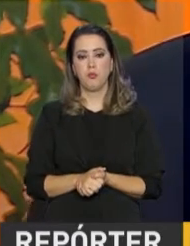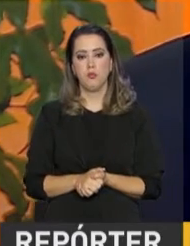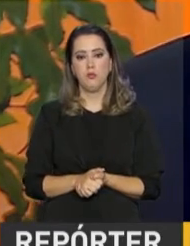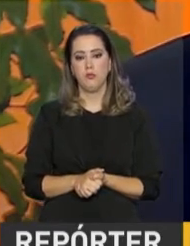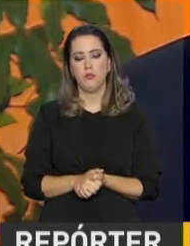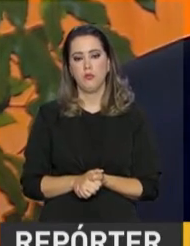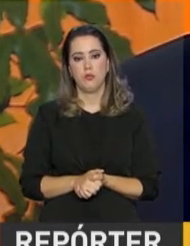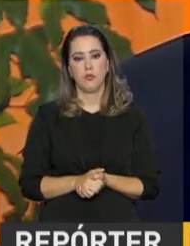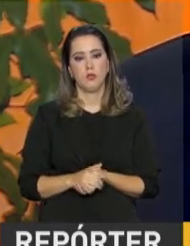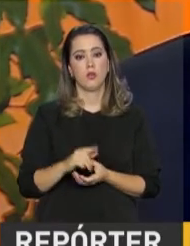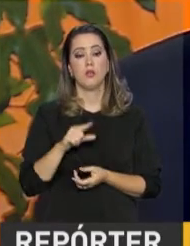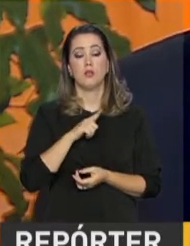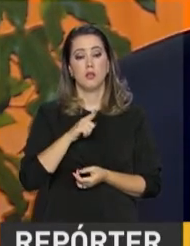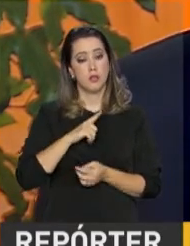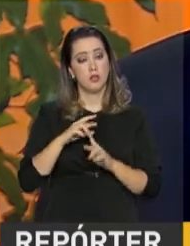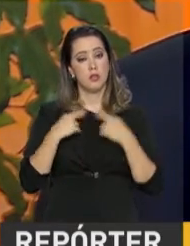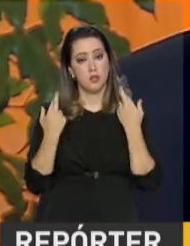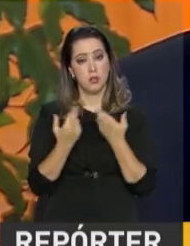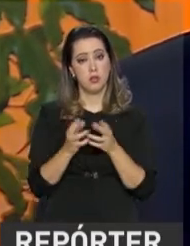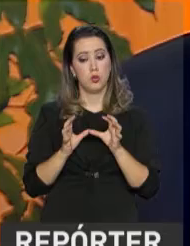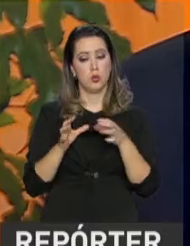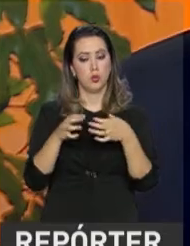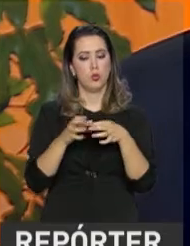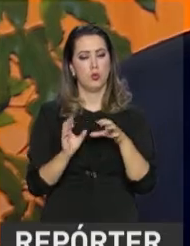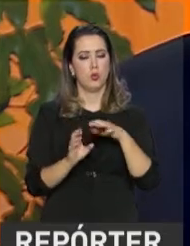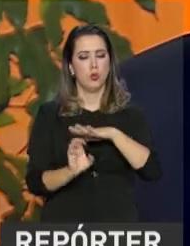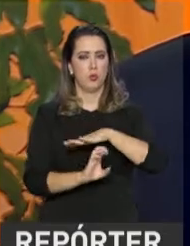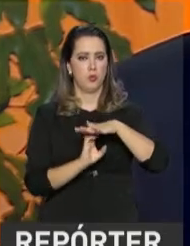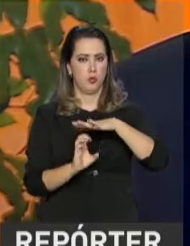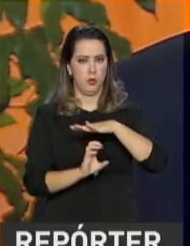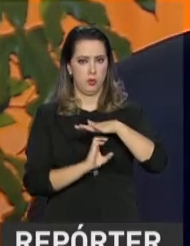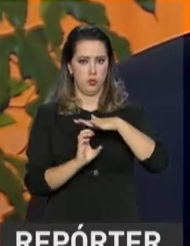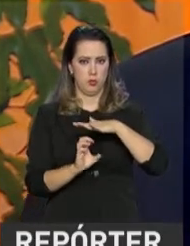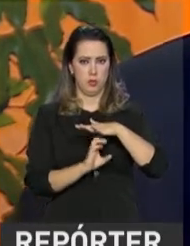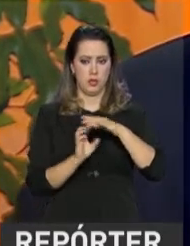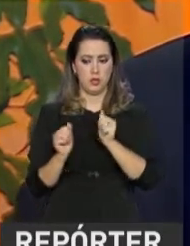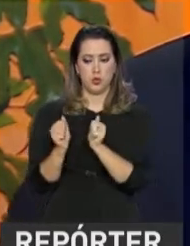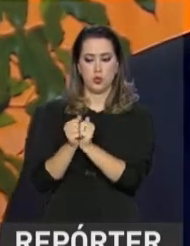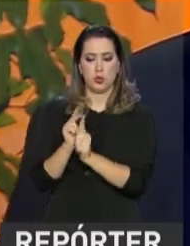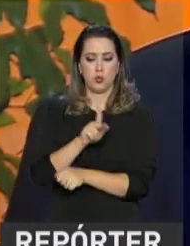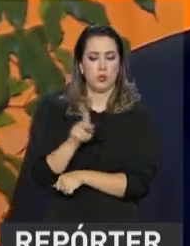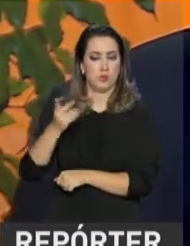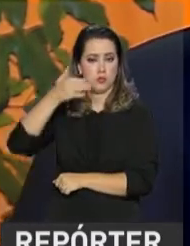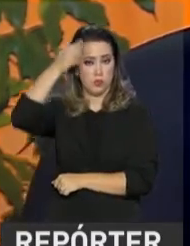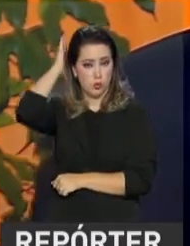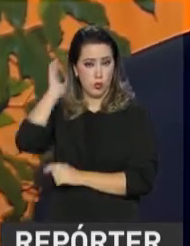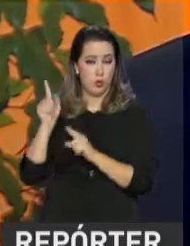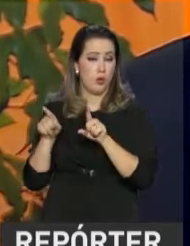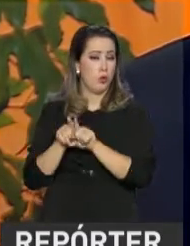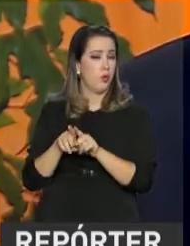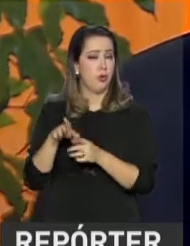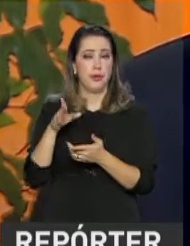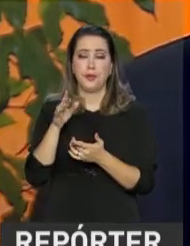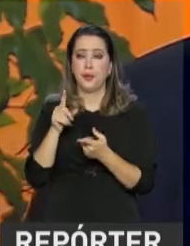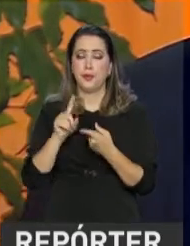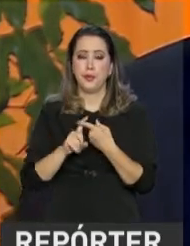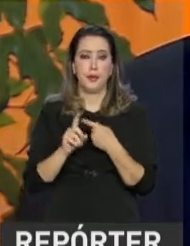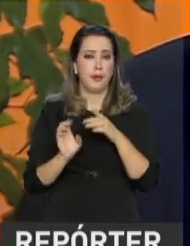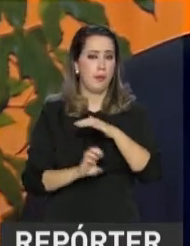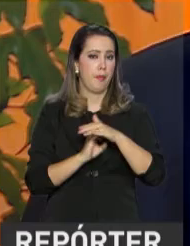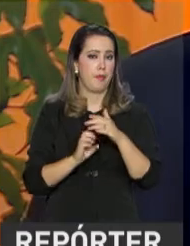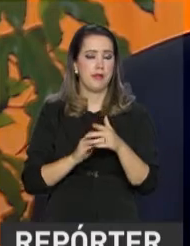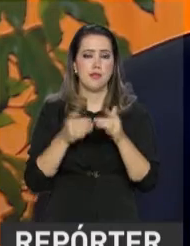ouça das mais potentes empresas na área de energia na área de óleo e gás em